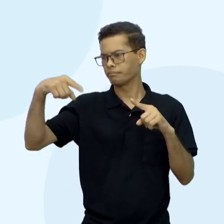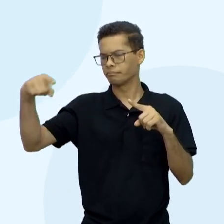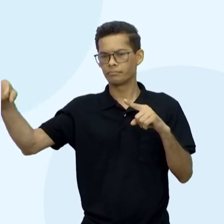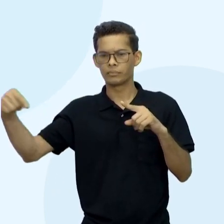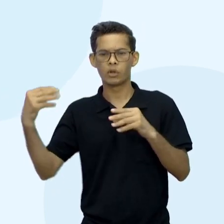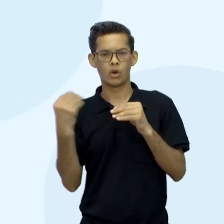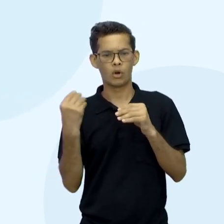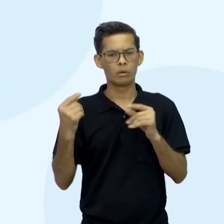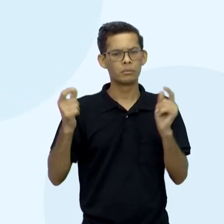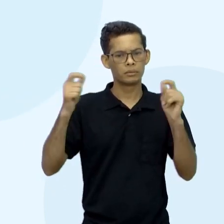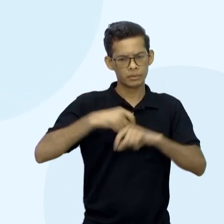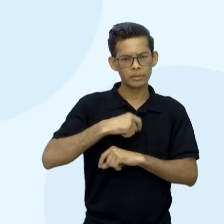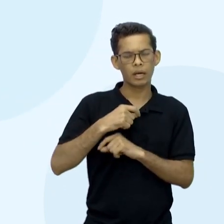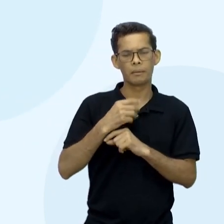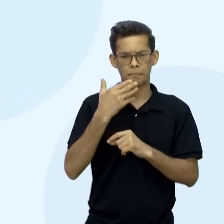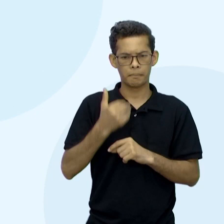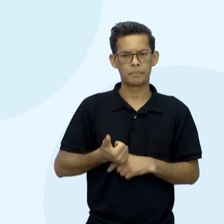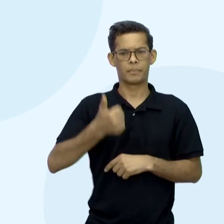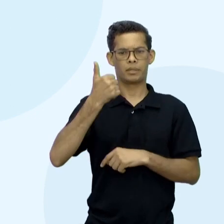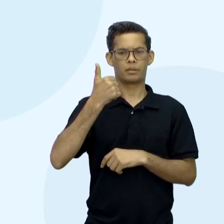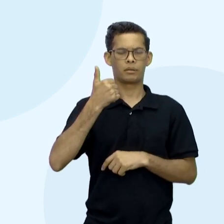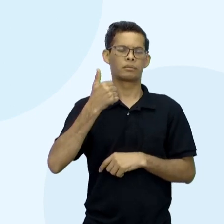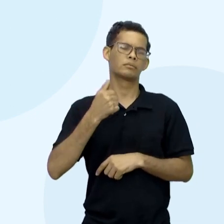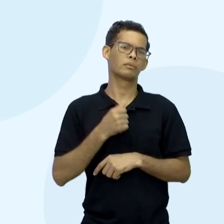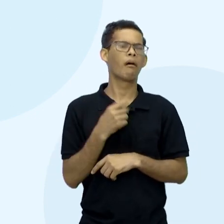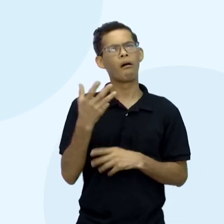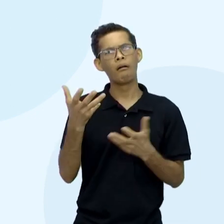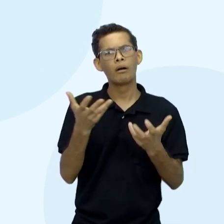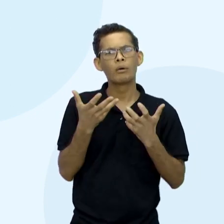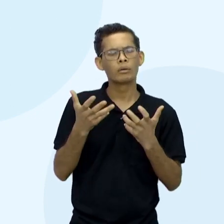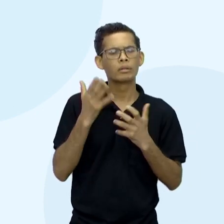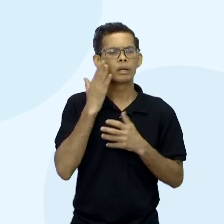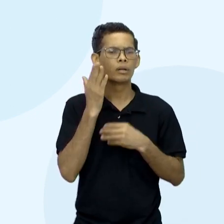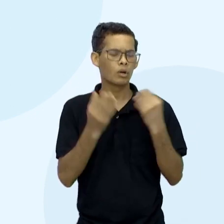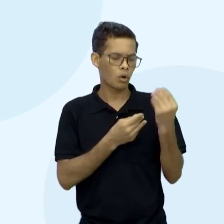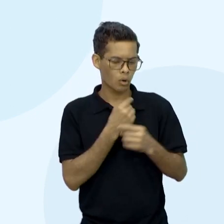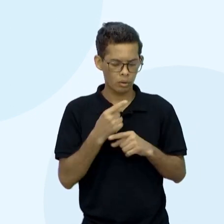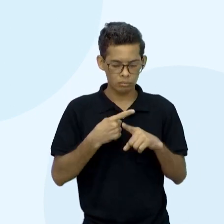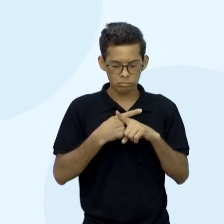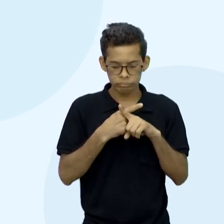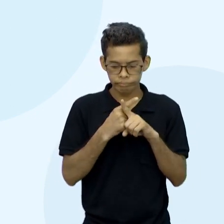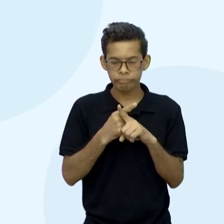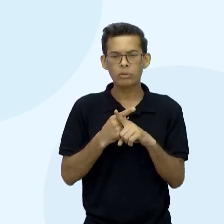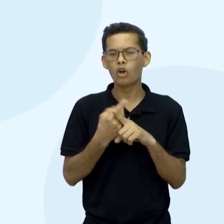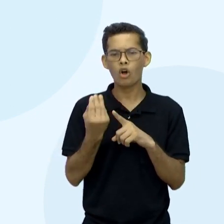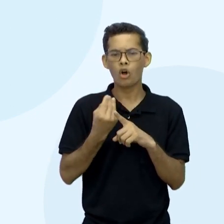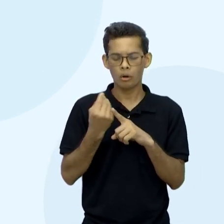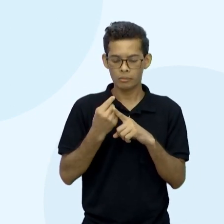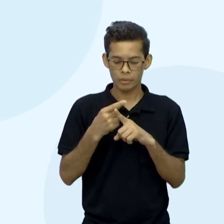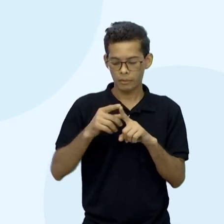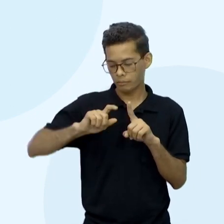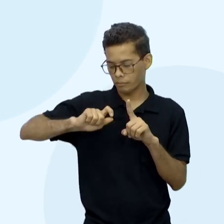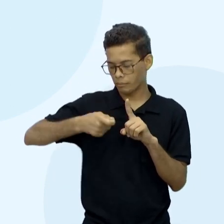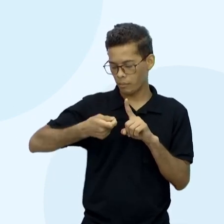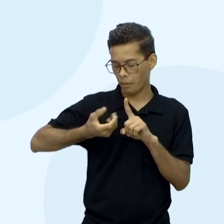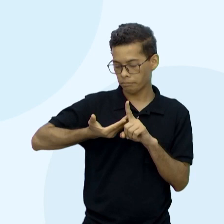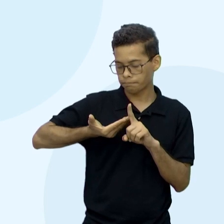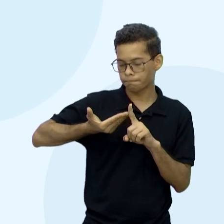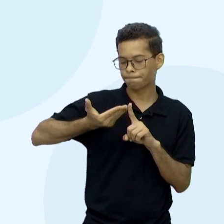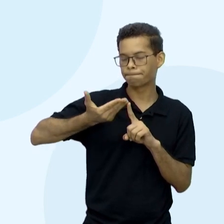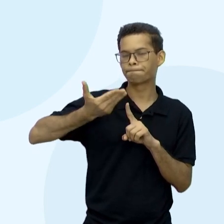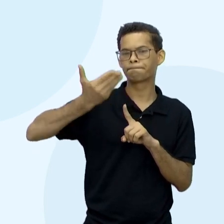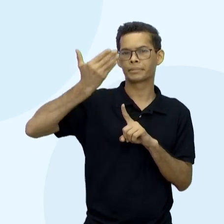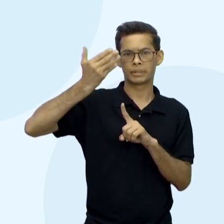vertical. Então, o que acontece? Eu quero saber a resolução melhor verticalmente. Aí você usa uma frequência mais alta. Mas frequência